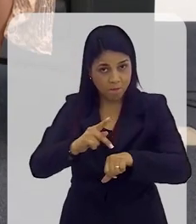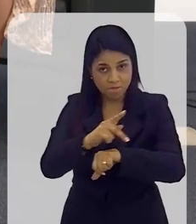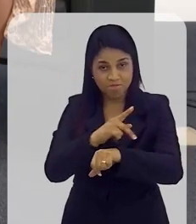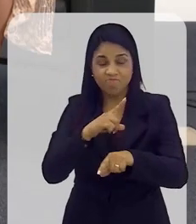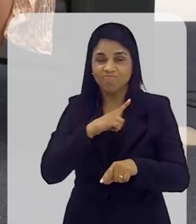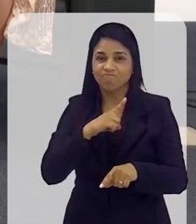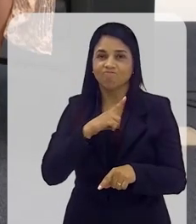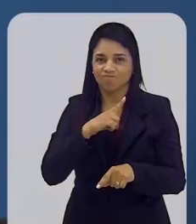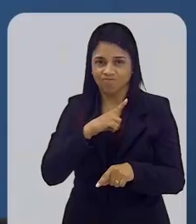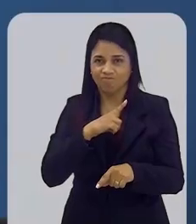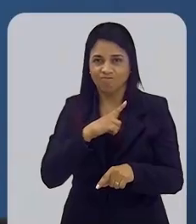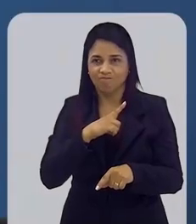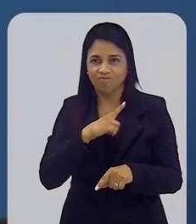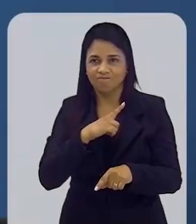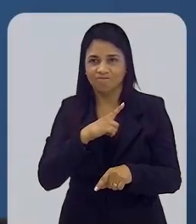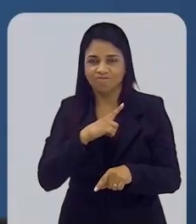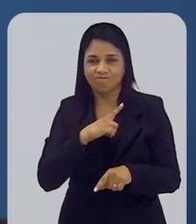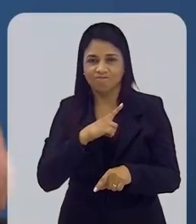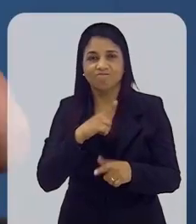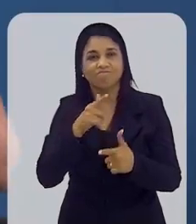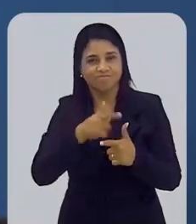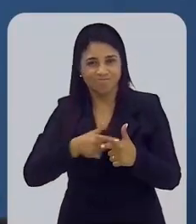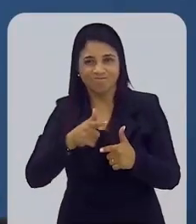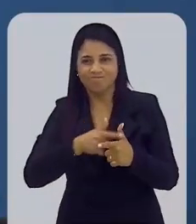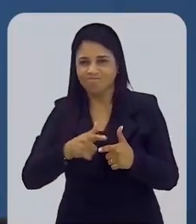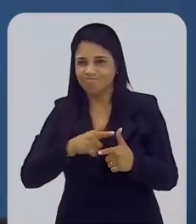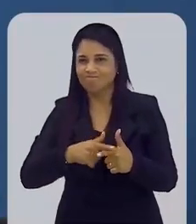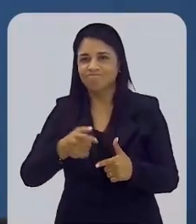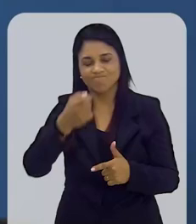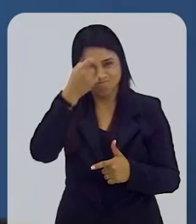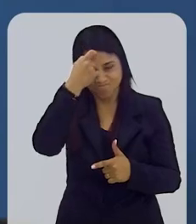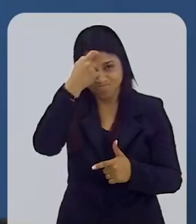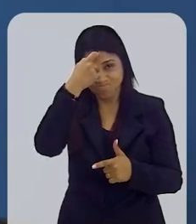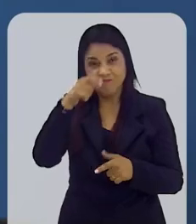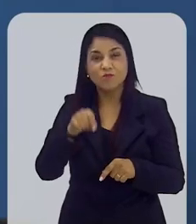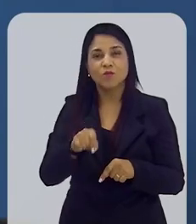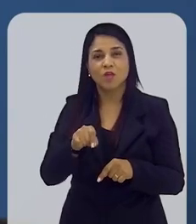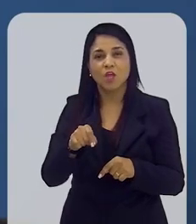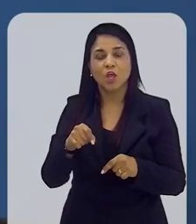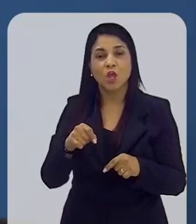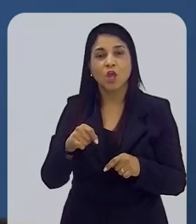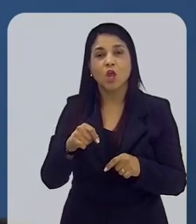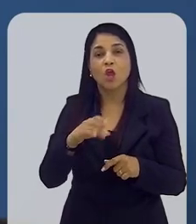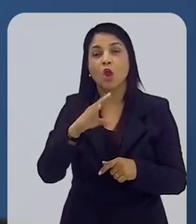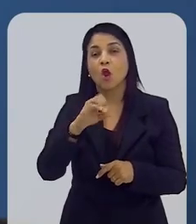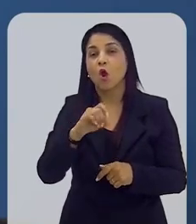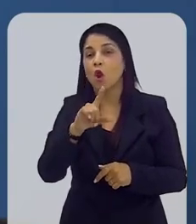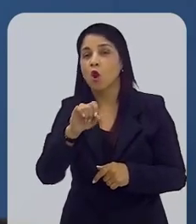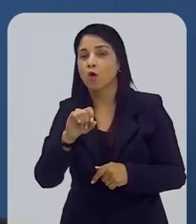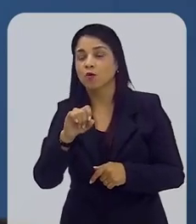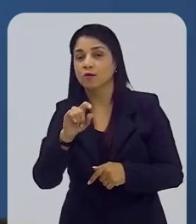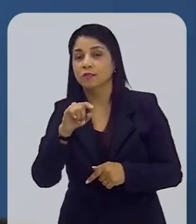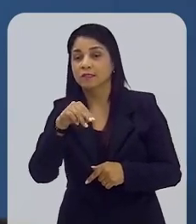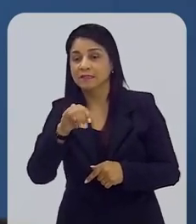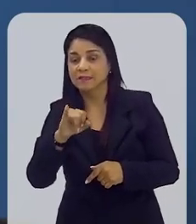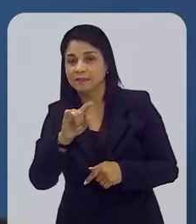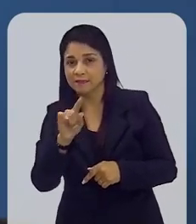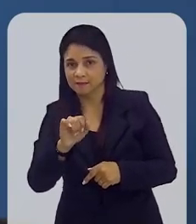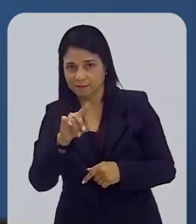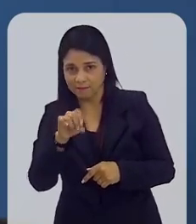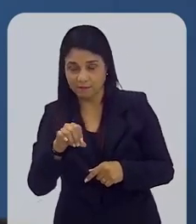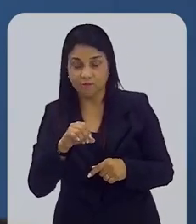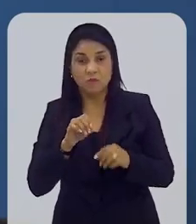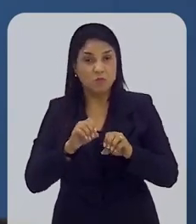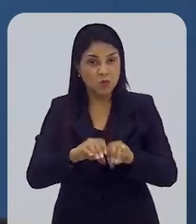gente tem viés inconsciente que é extremamente colonizado. Para você conseguir acessar uma educação de qualidade,